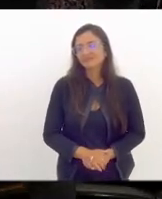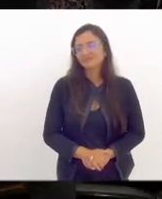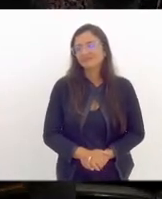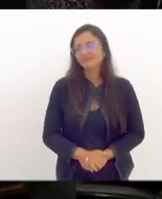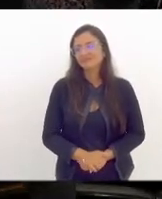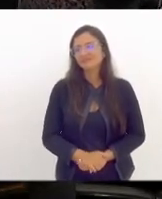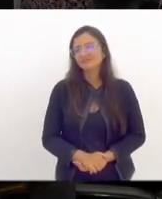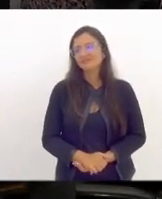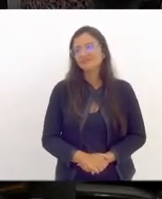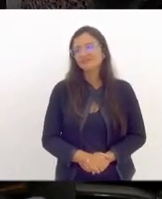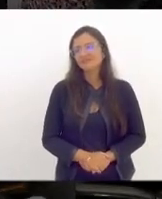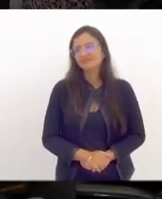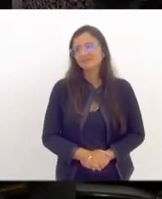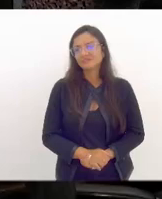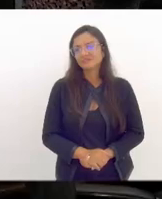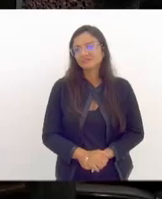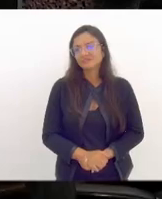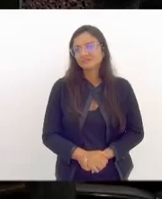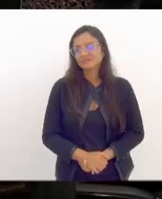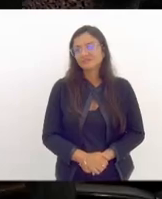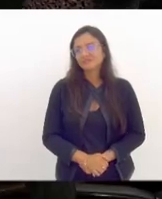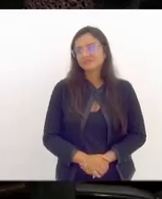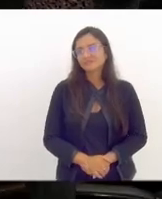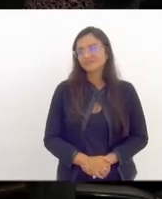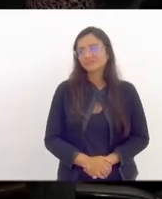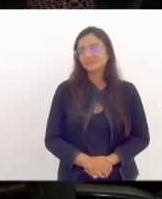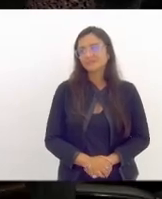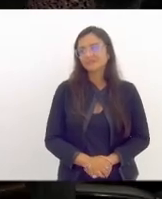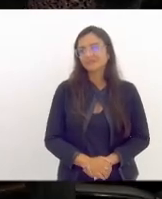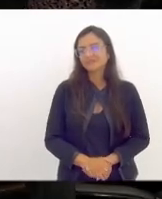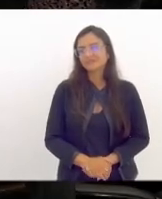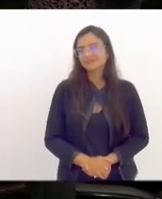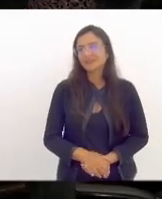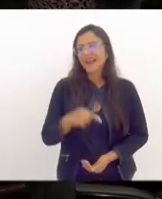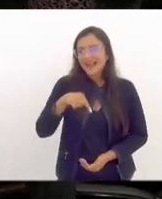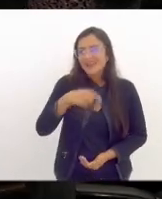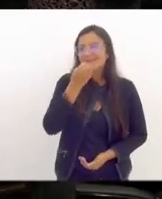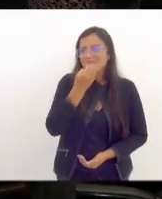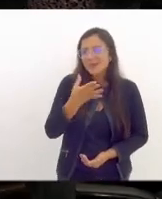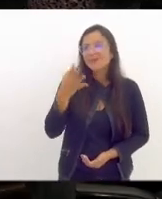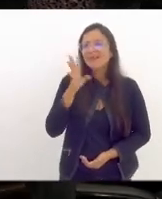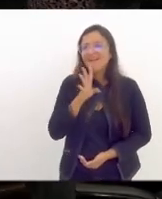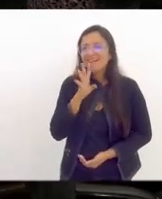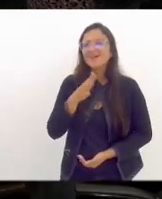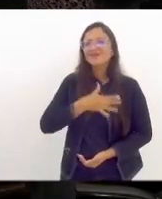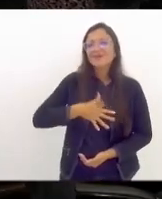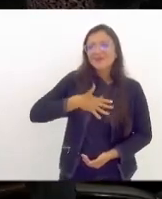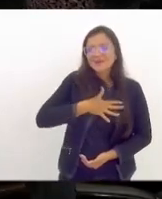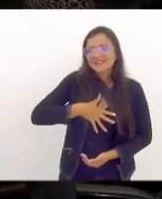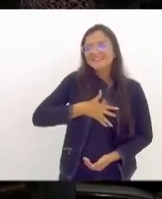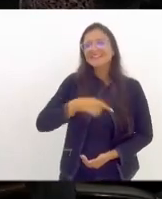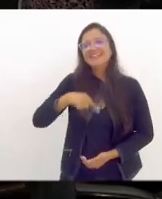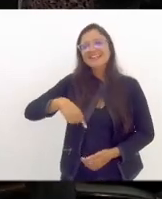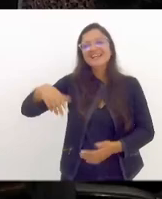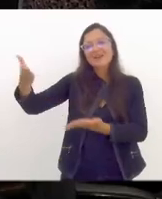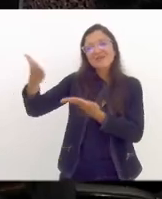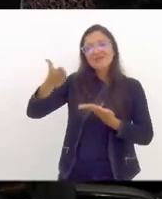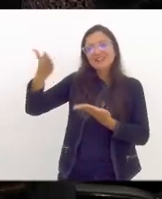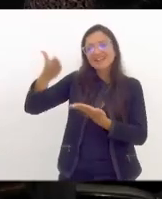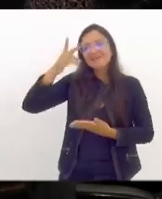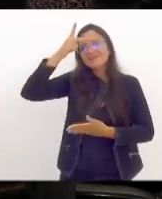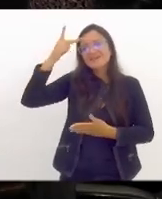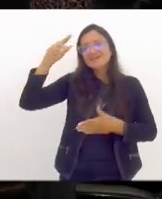na Xuxa que você manda beijo para um e para outra é muito melhor isso aqui Deputado Claro chamar homenageado coisa